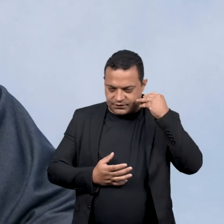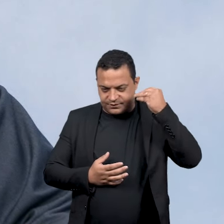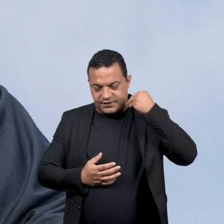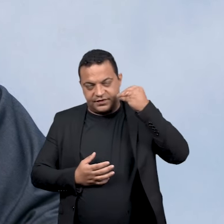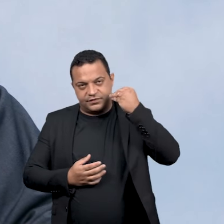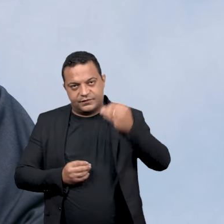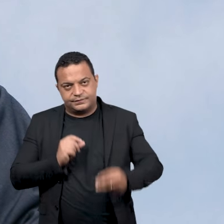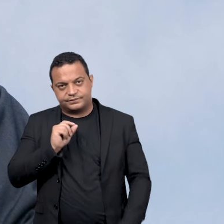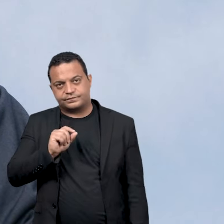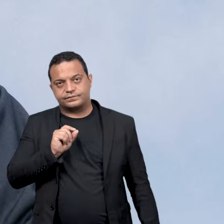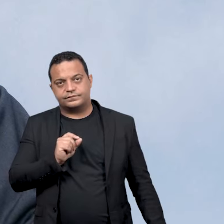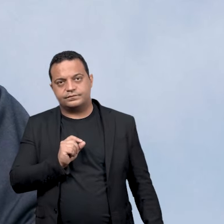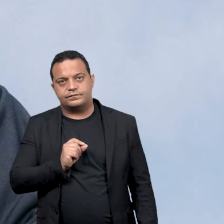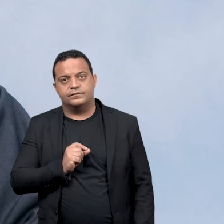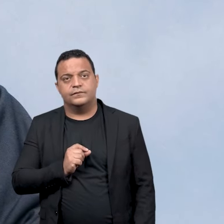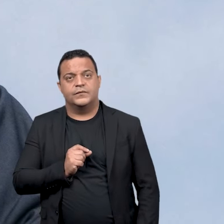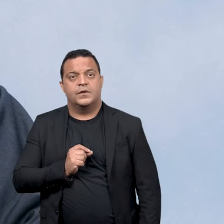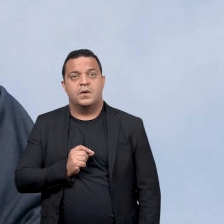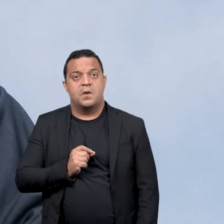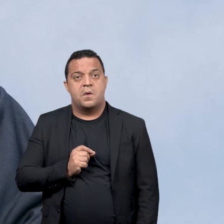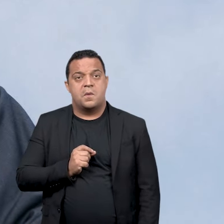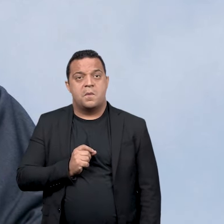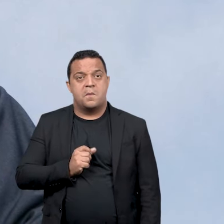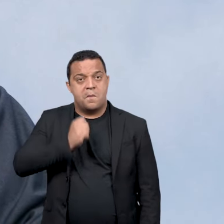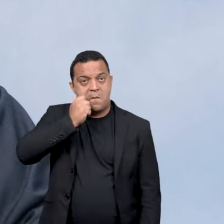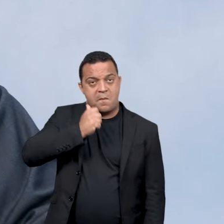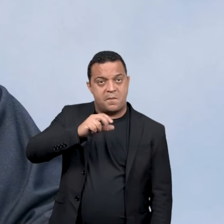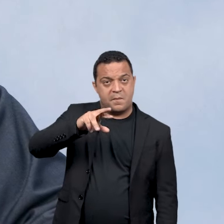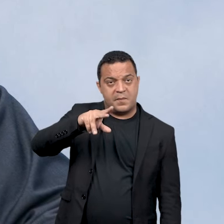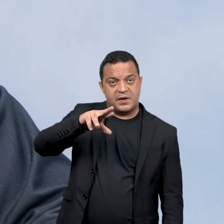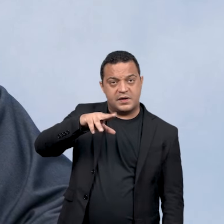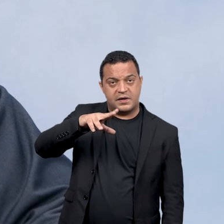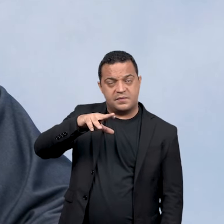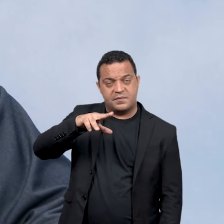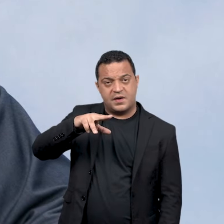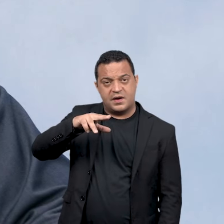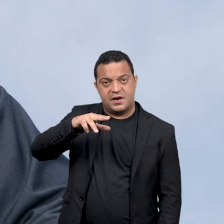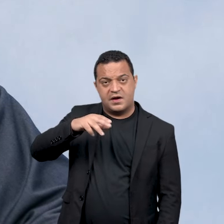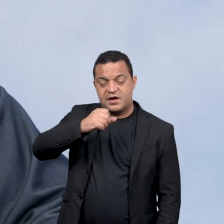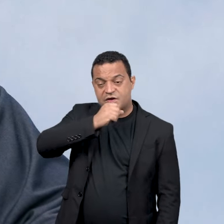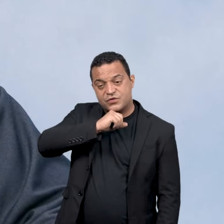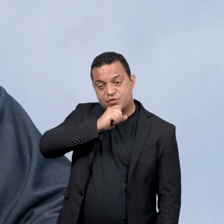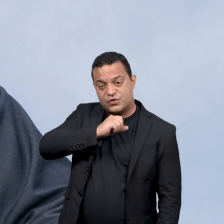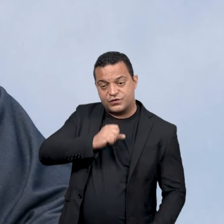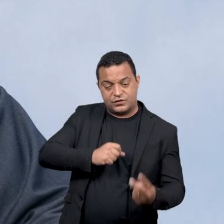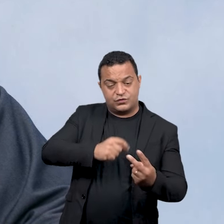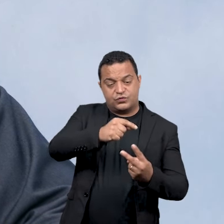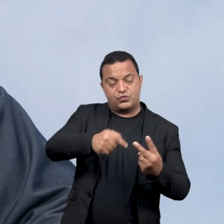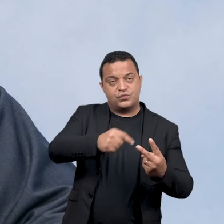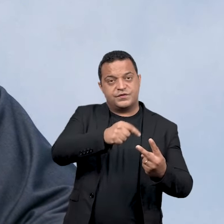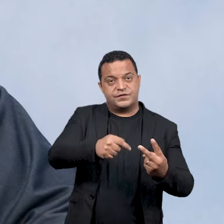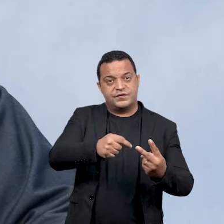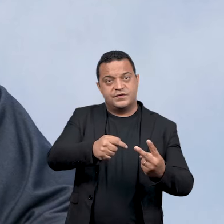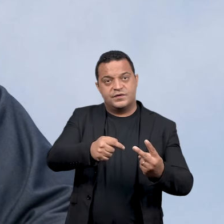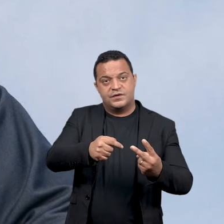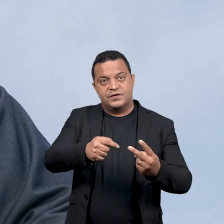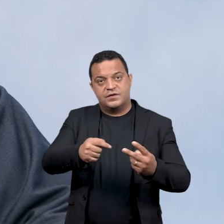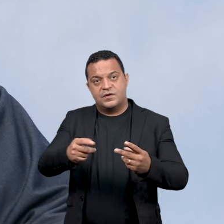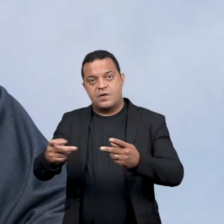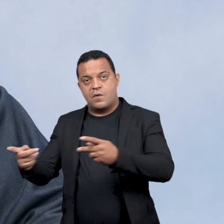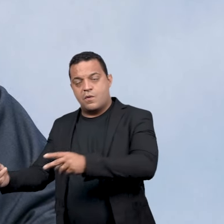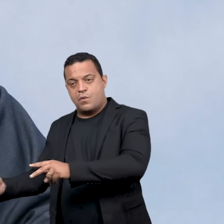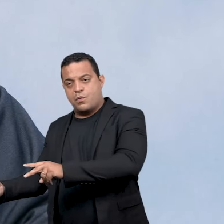tivemos uma que mudou de igreja, que foi a irmã Elza e a irmã Teresa.